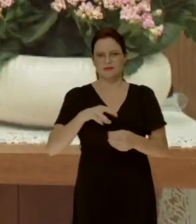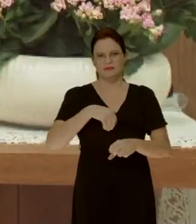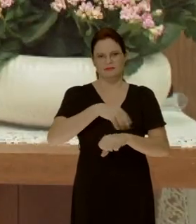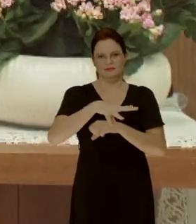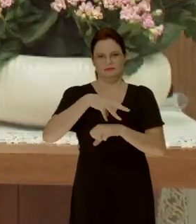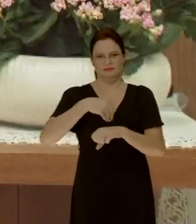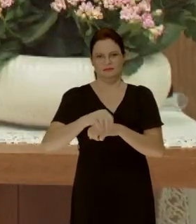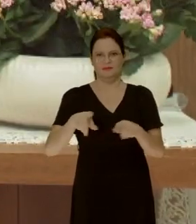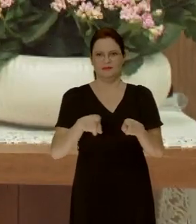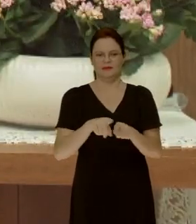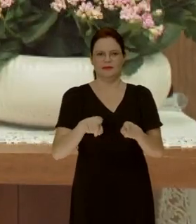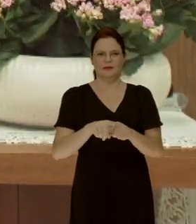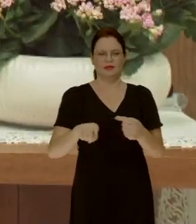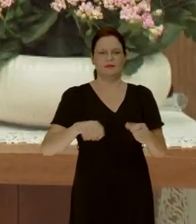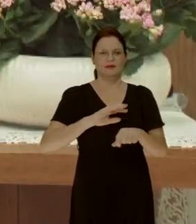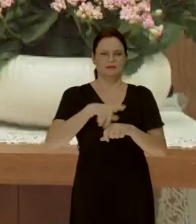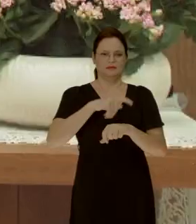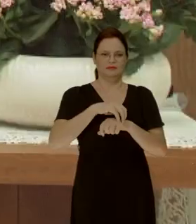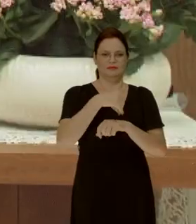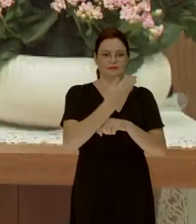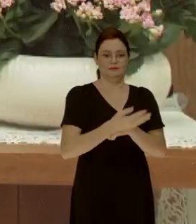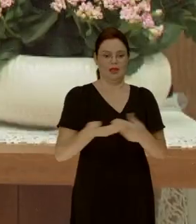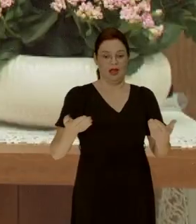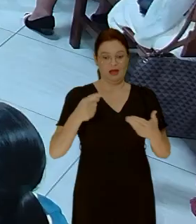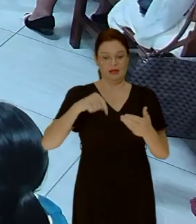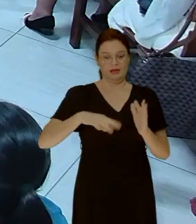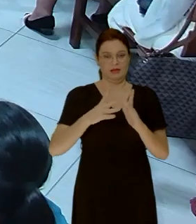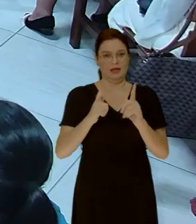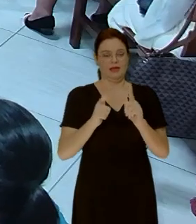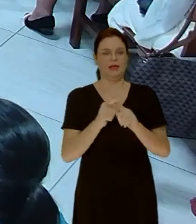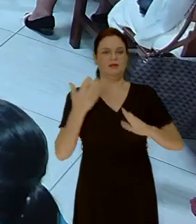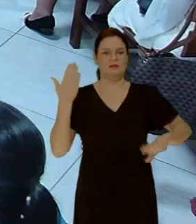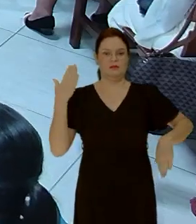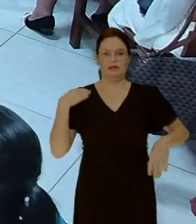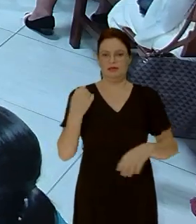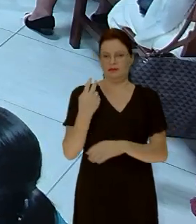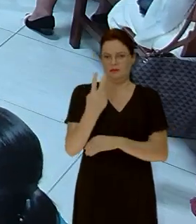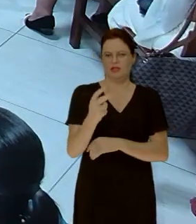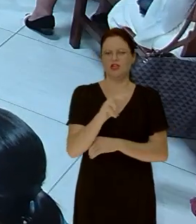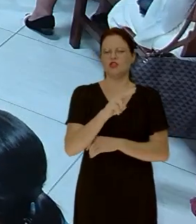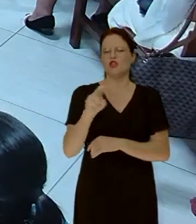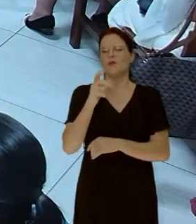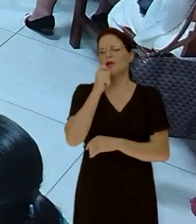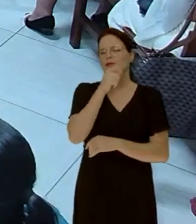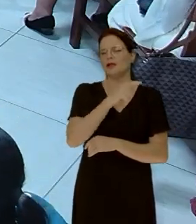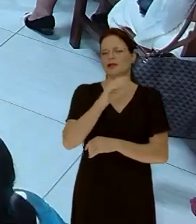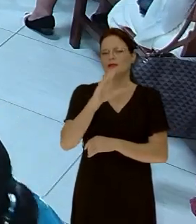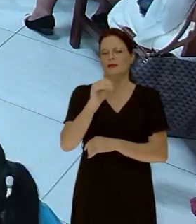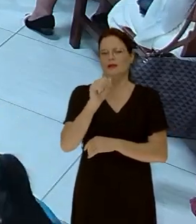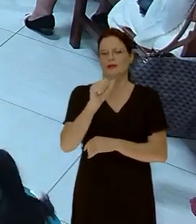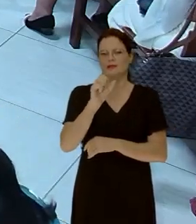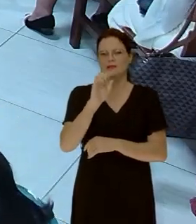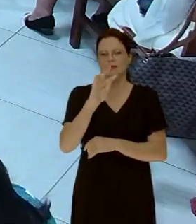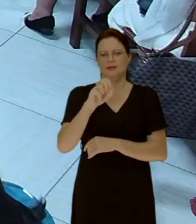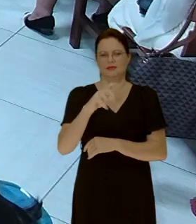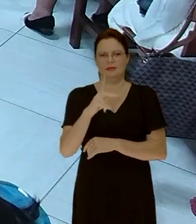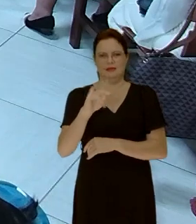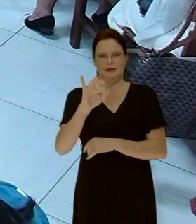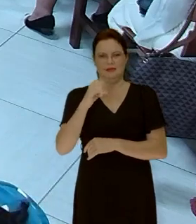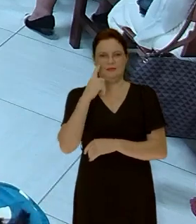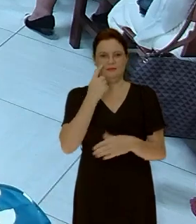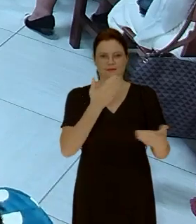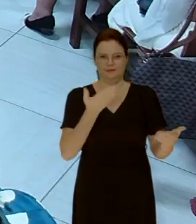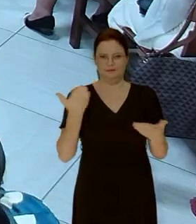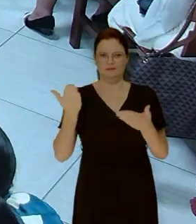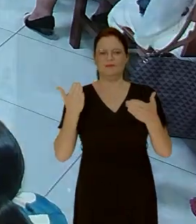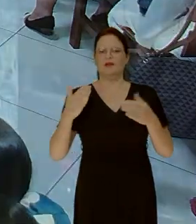aqui da Igreja de Praia da Costa 2, conhecida como Castanheira. Os irmãos estão vendo as imagens aí do